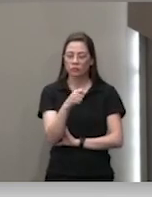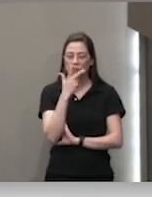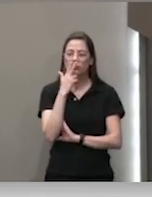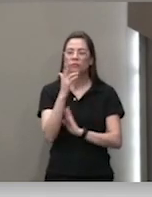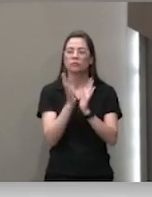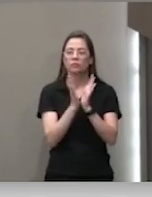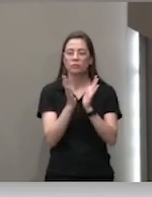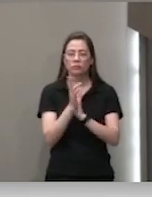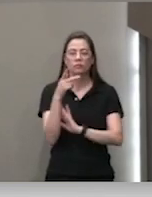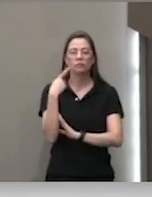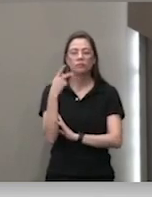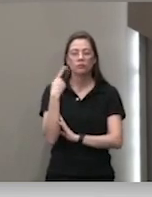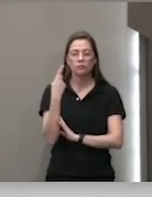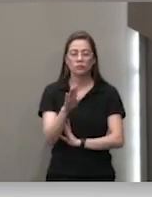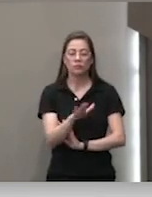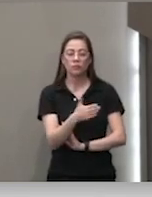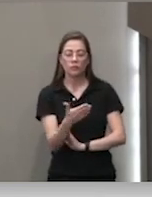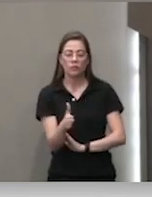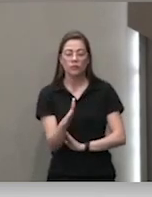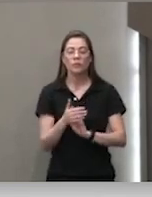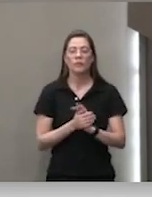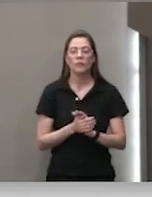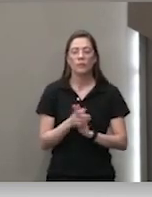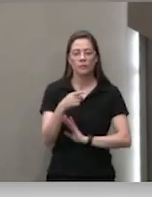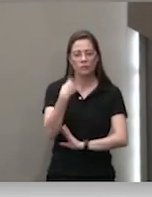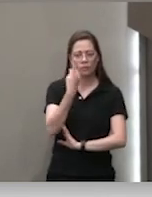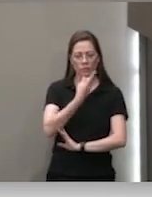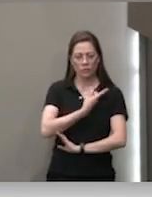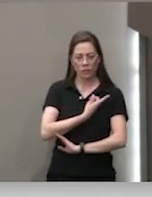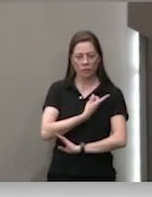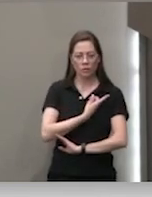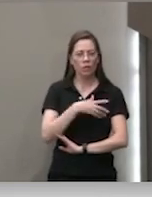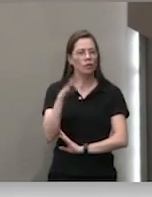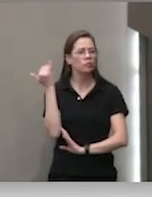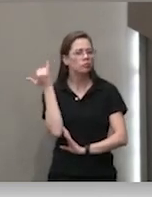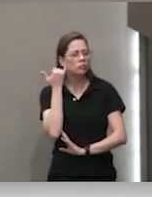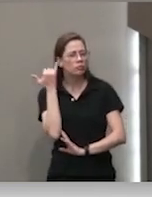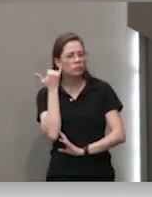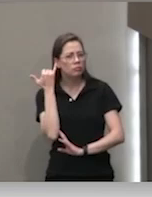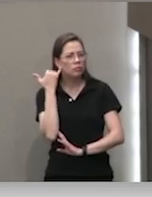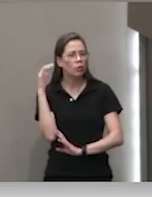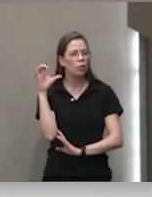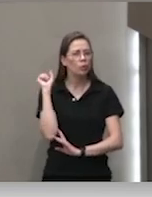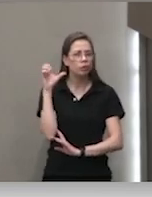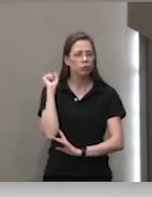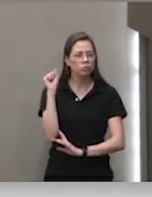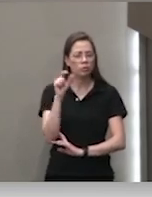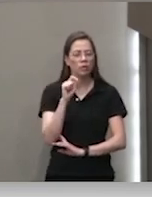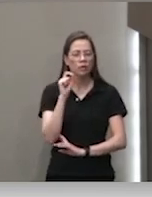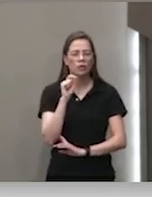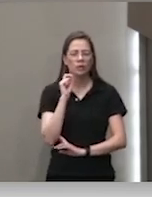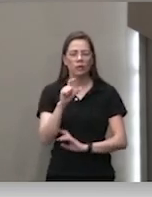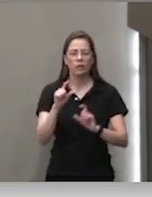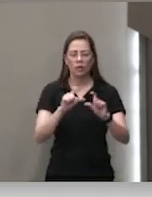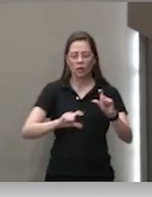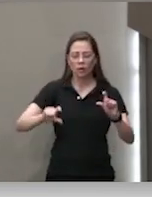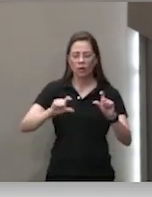colegas vereadores. Agora, muitas vezes a gente escuta, que é aquela velha